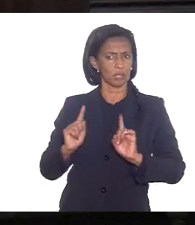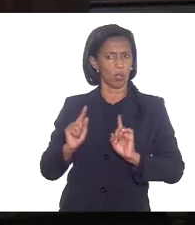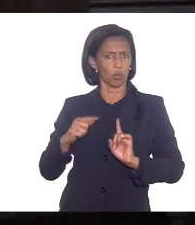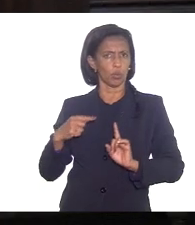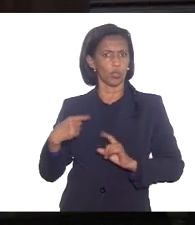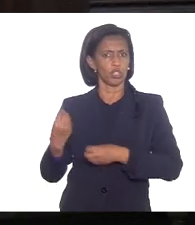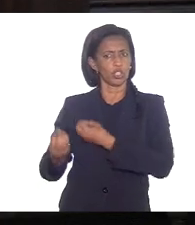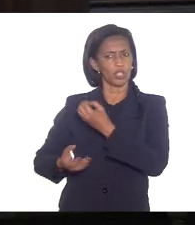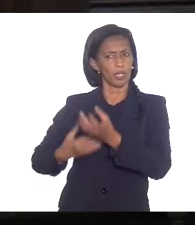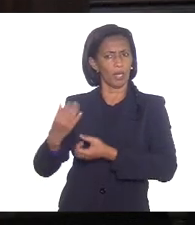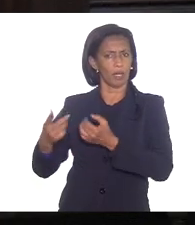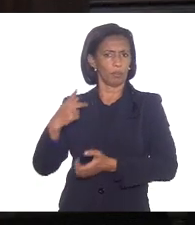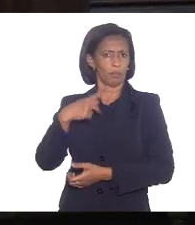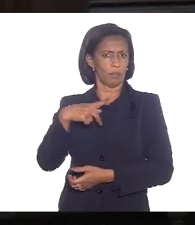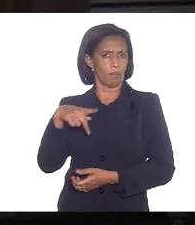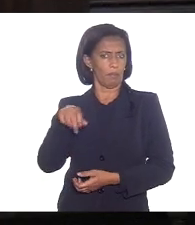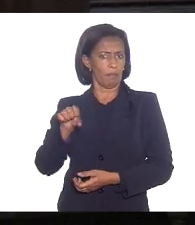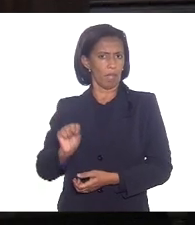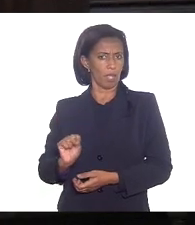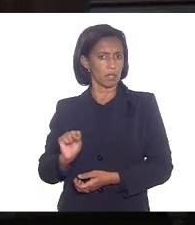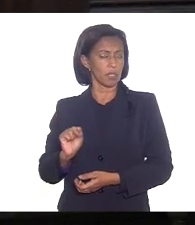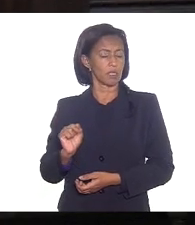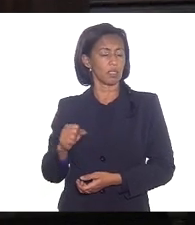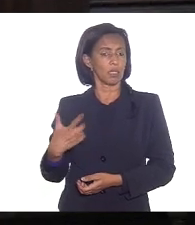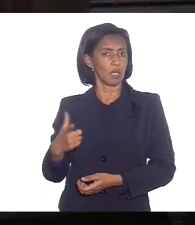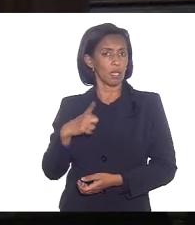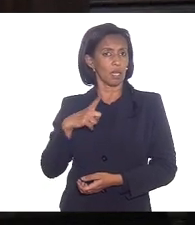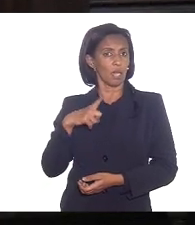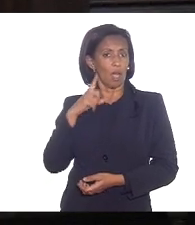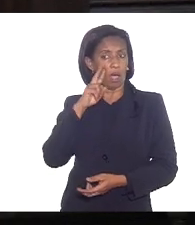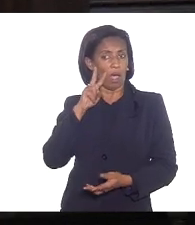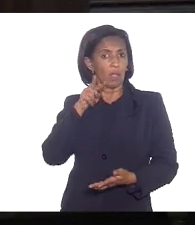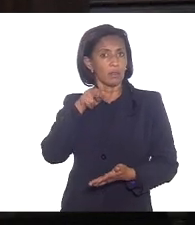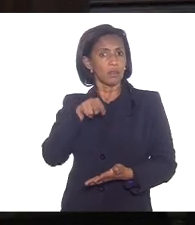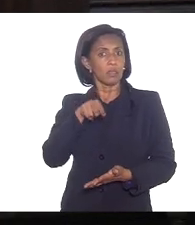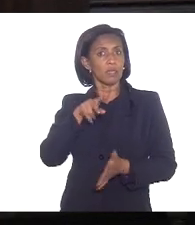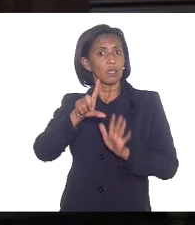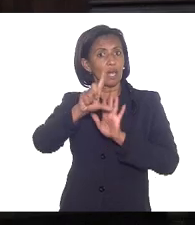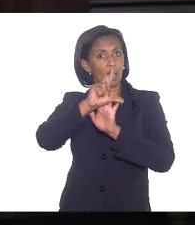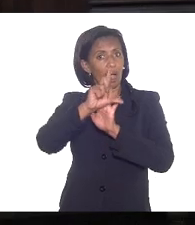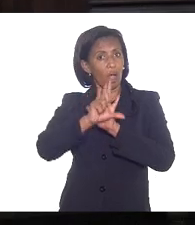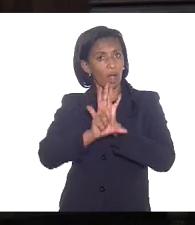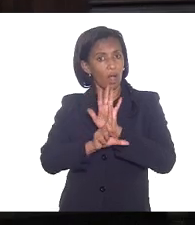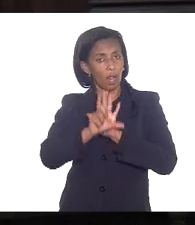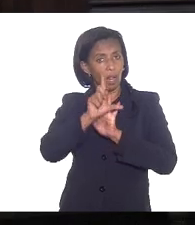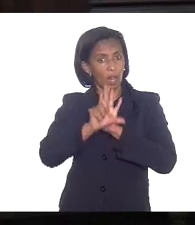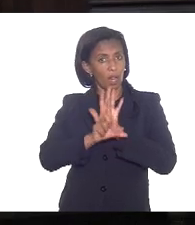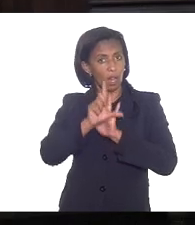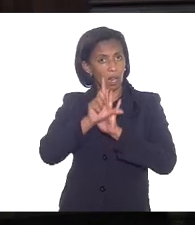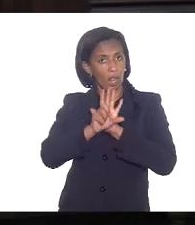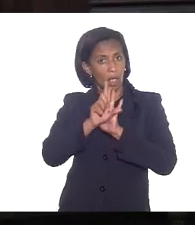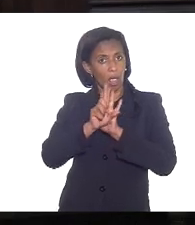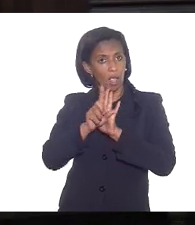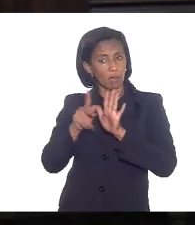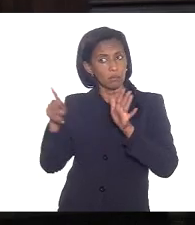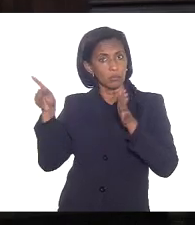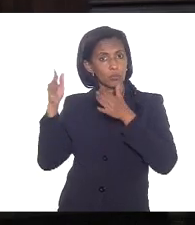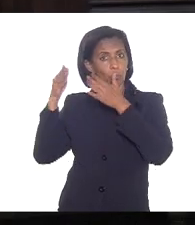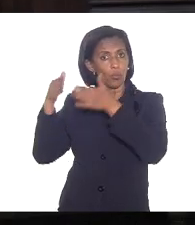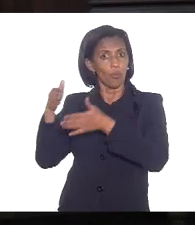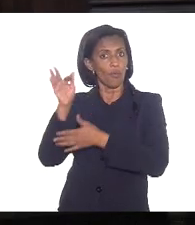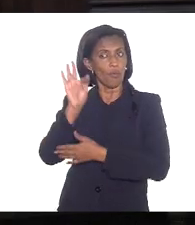rpps que estejam previstos em leis do ente federativo